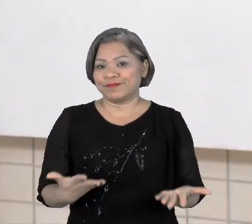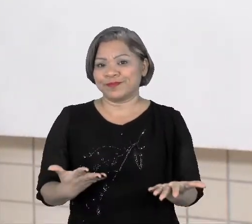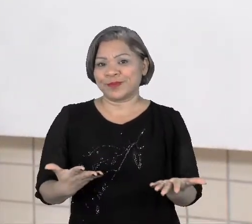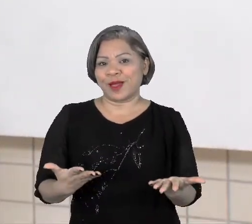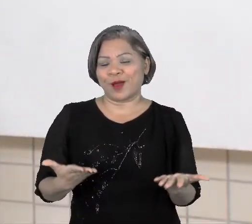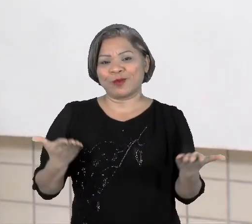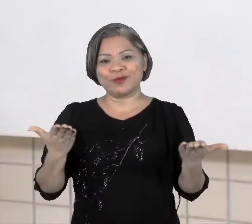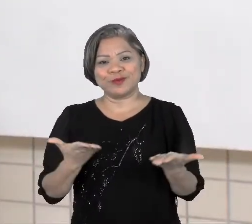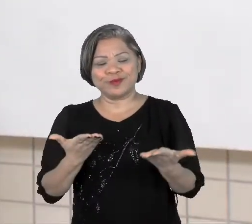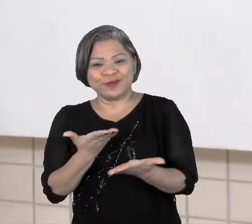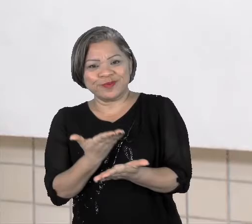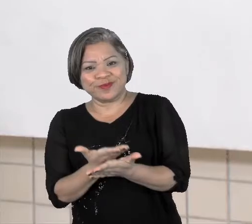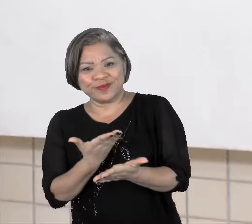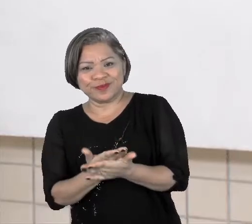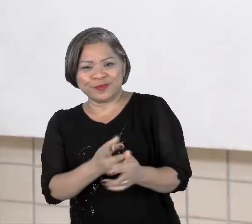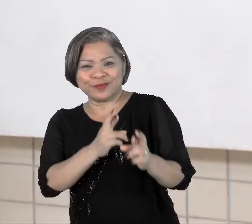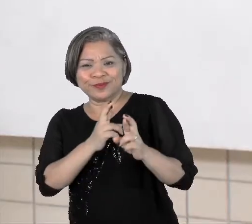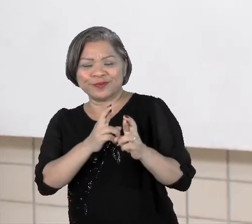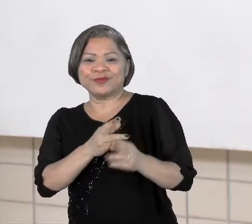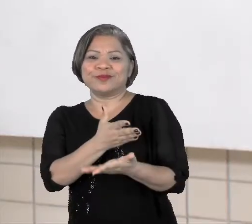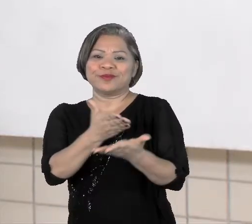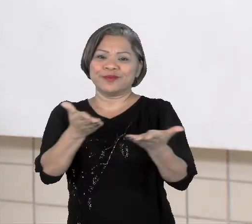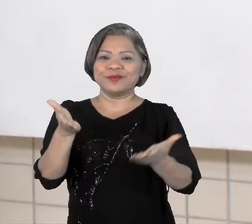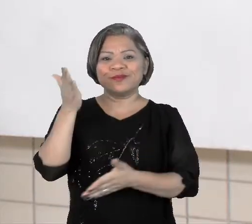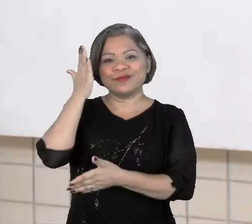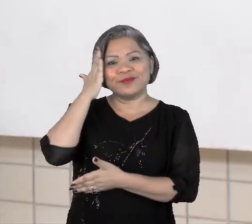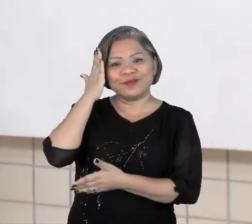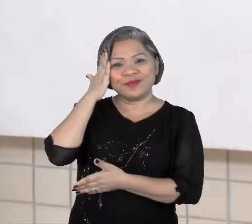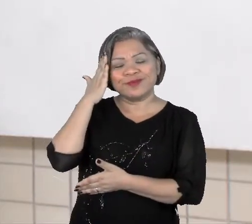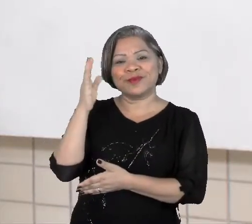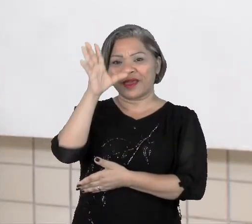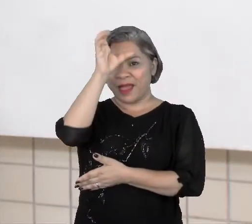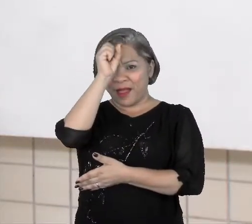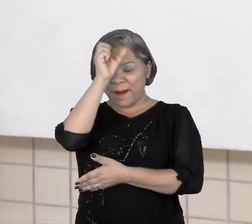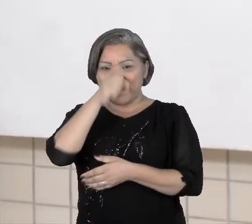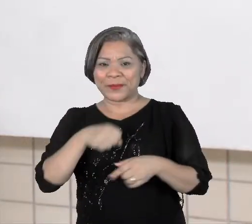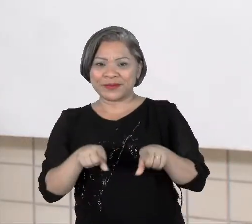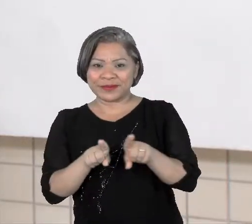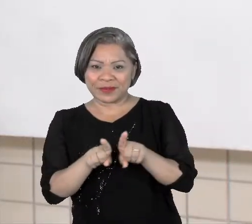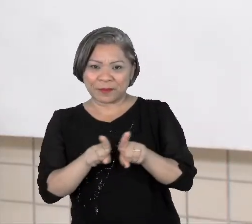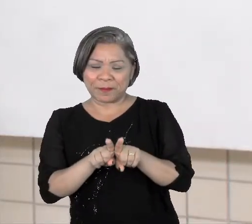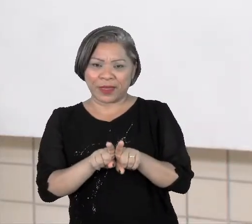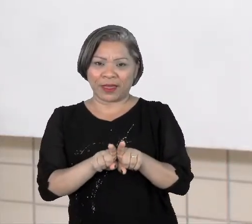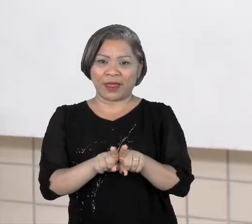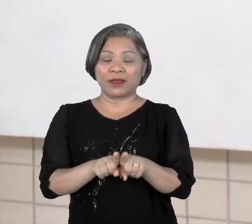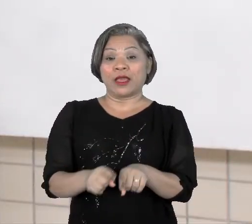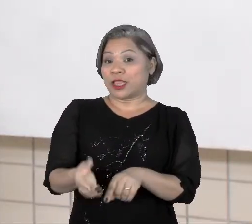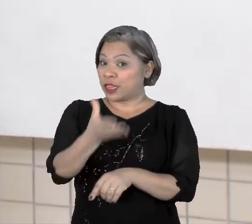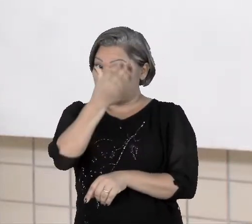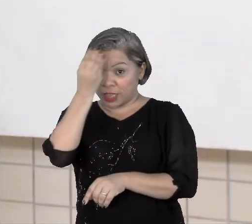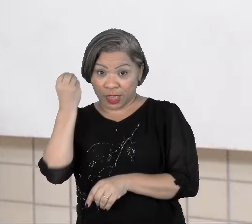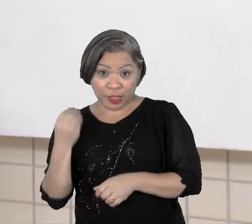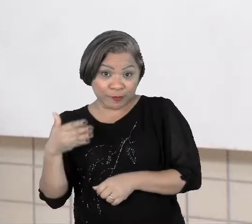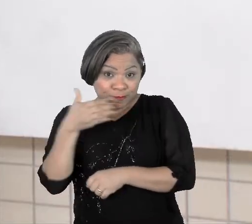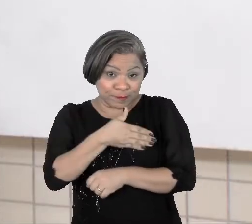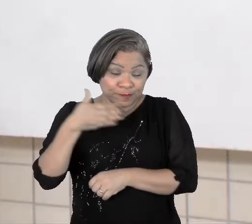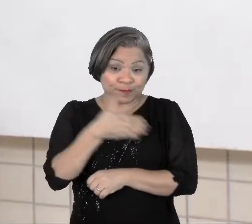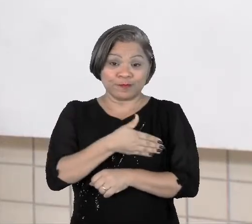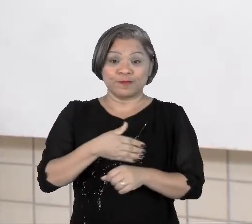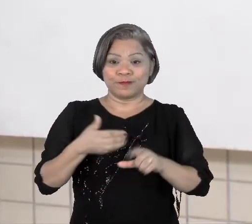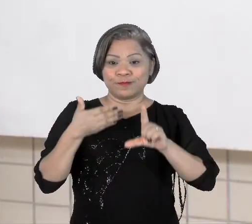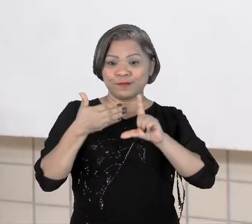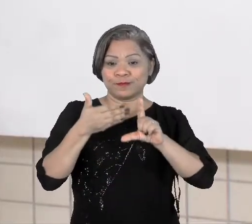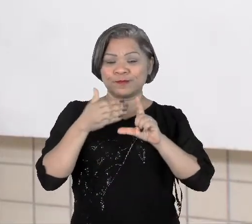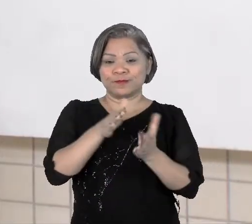nossa aula. Espero que vocês tenham entendido, espero que vocês tenham aprendido. Não esqueçam de acessar a nossa plataforma Palmas